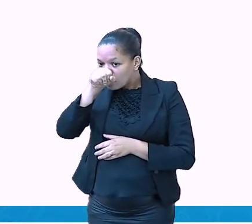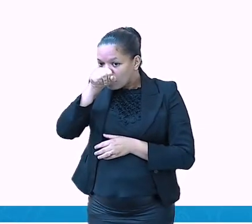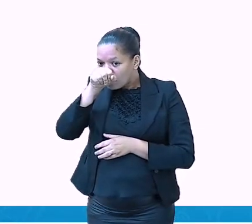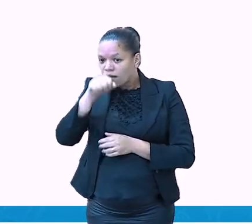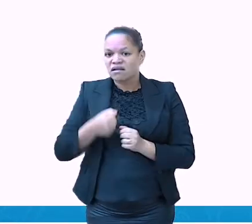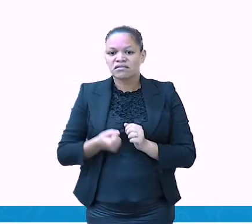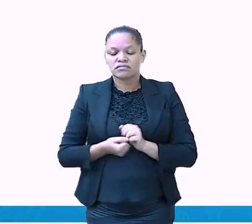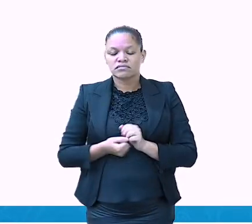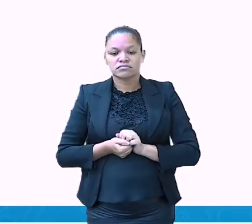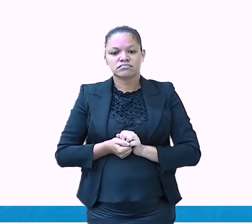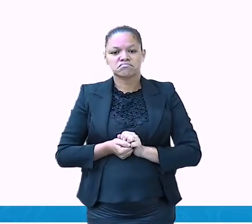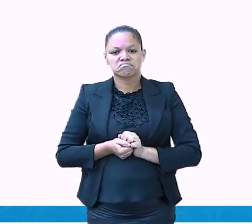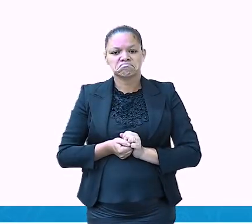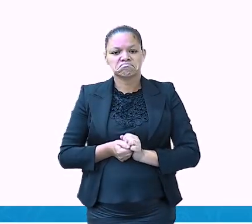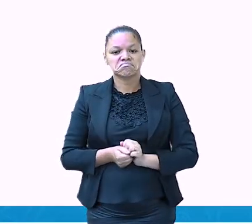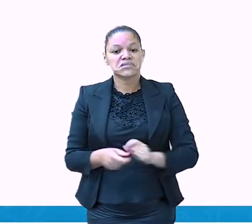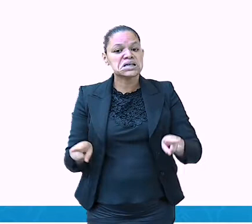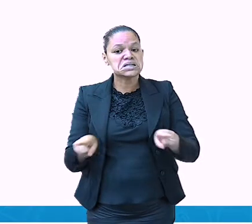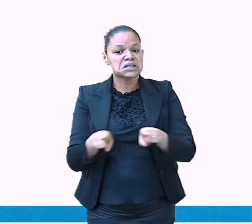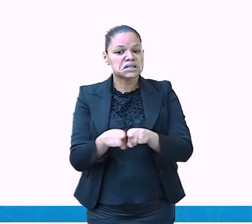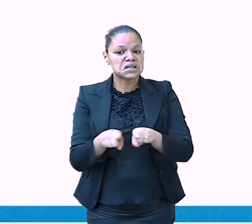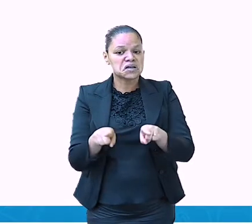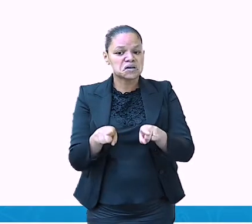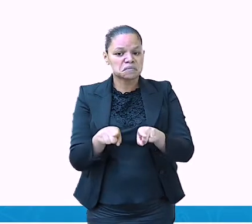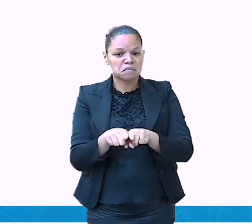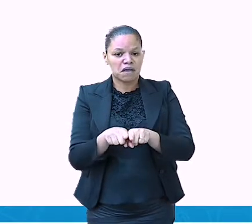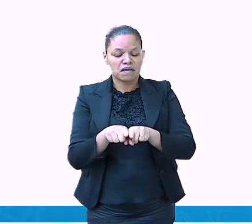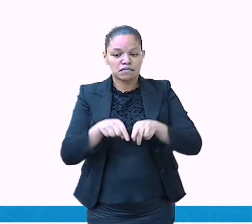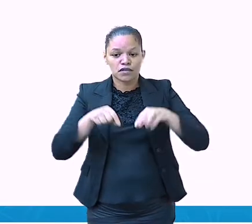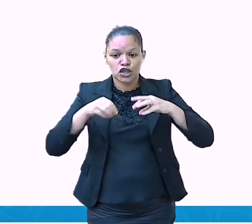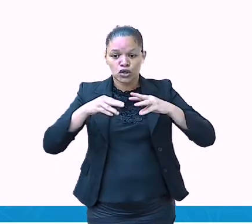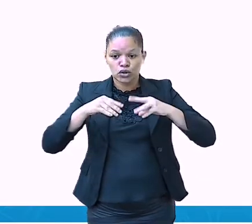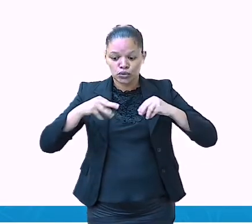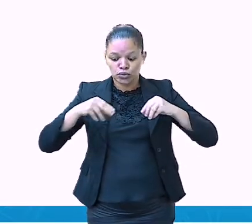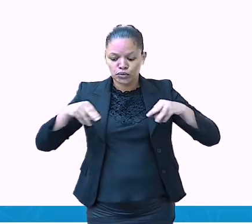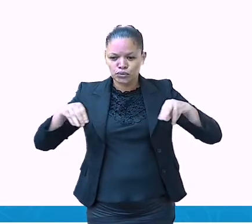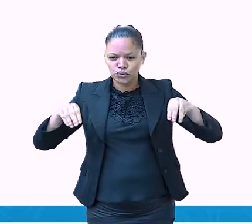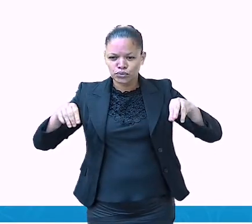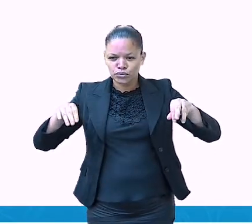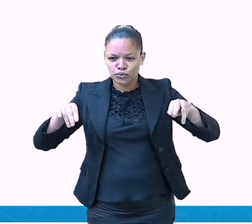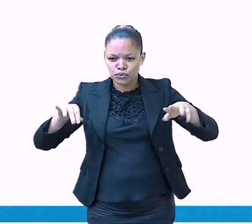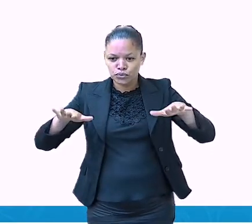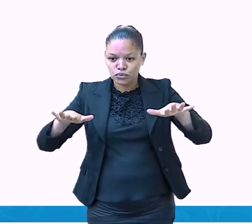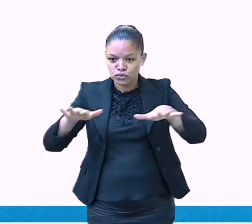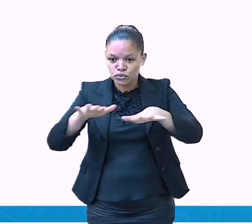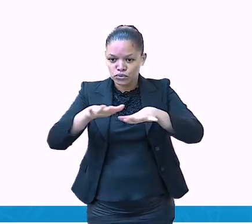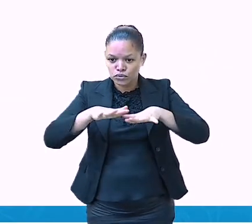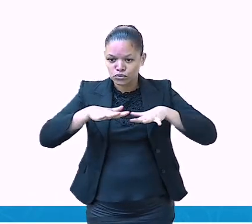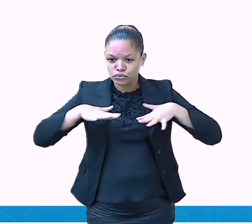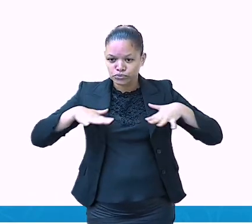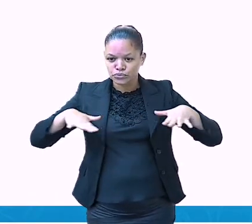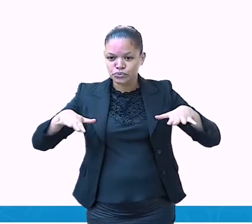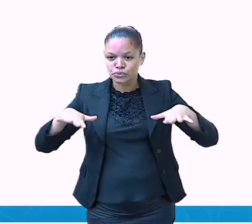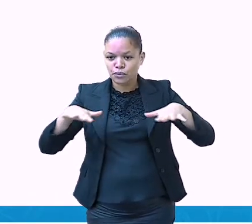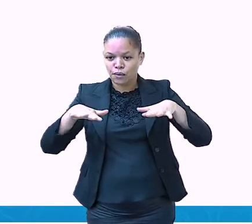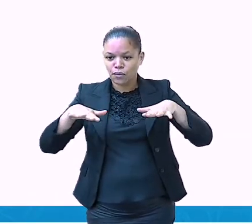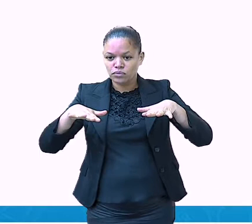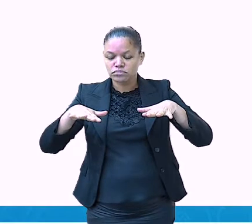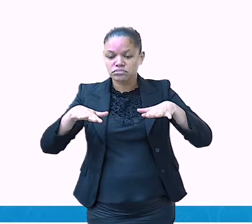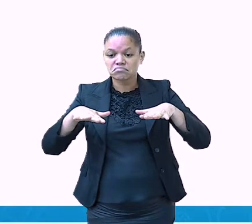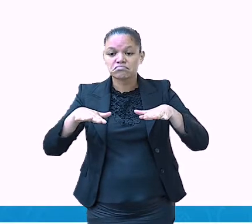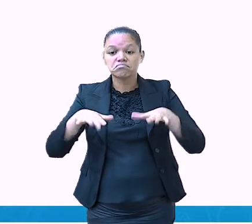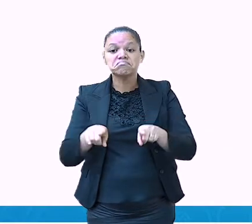então eles podem viver no ar, eles podem voar. Eles podem também viver no solo,